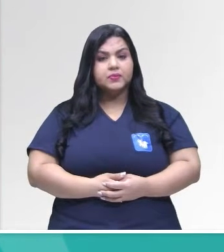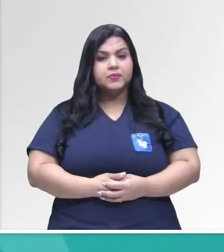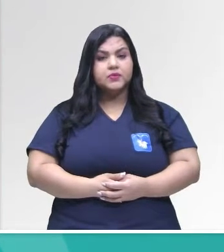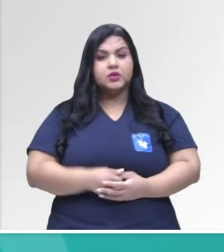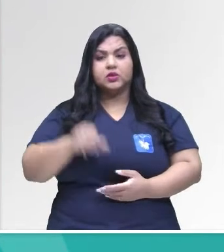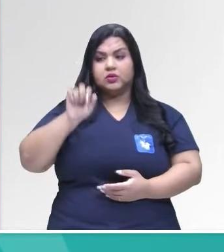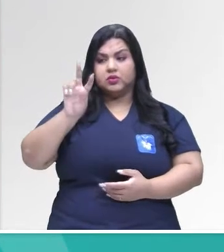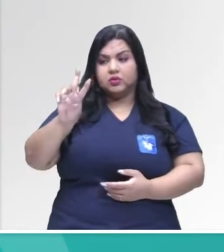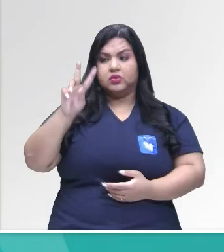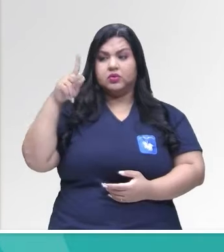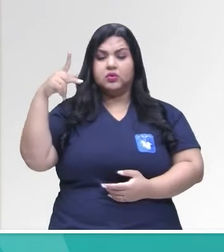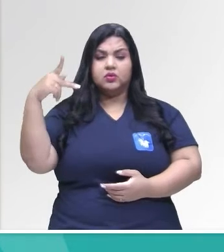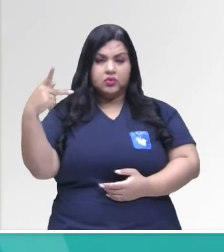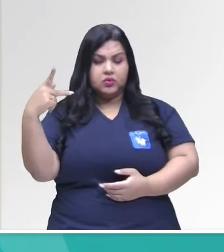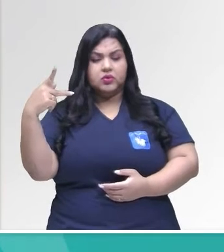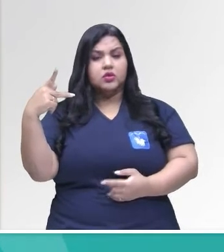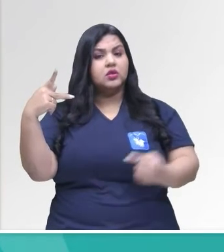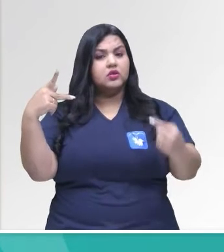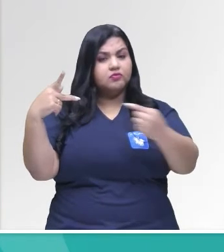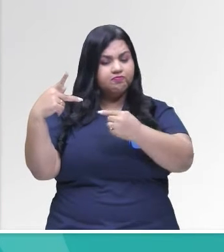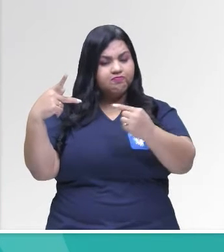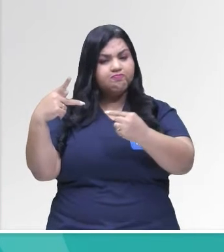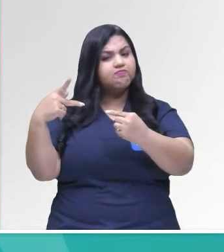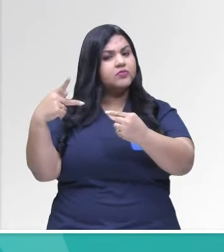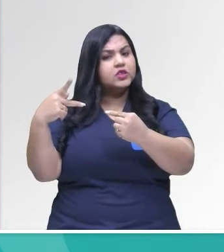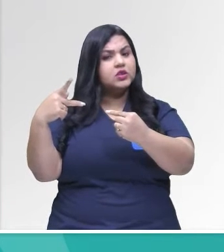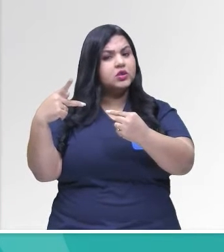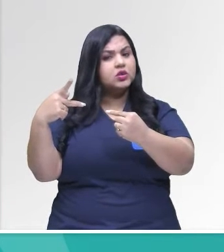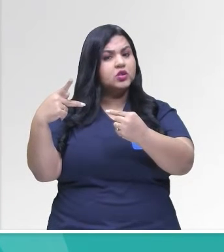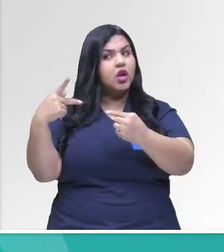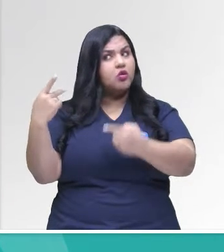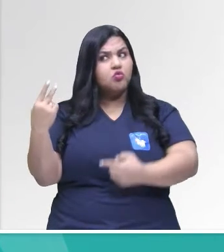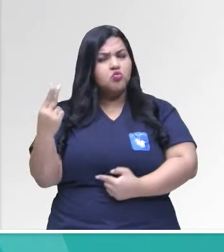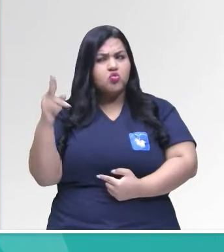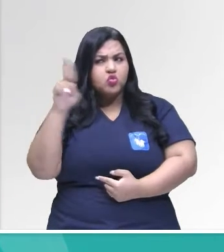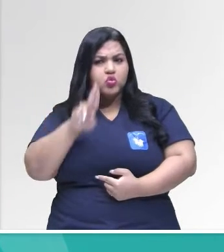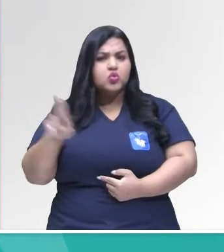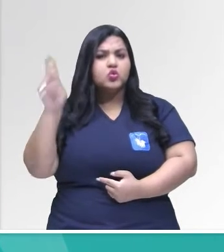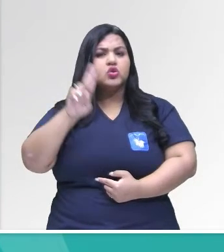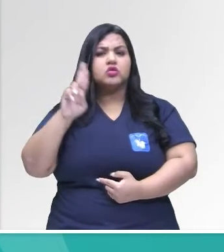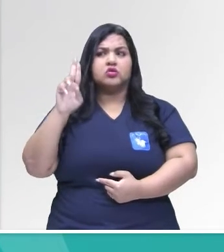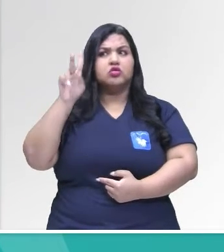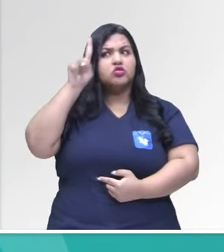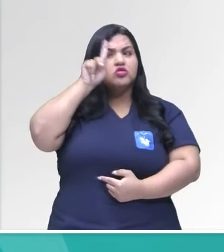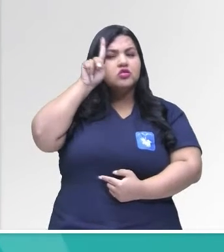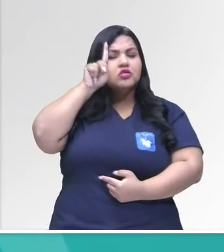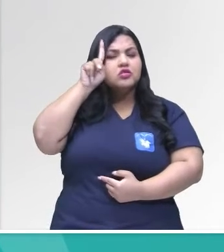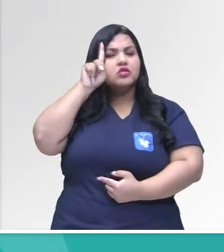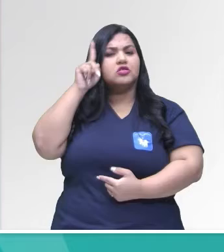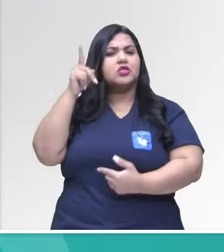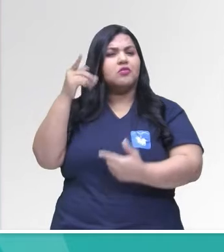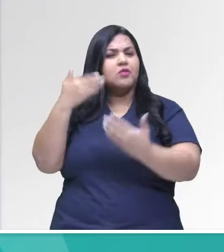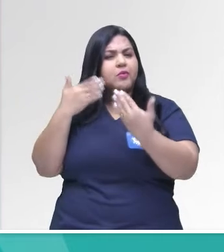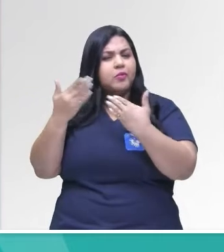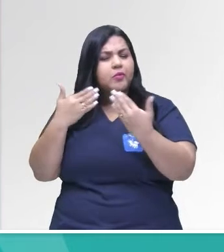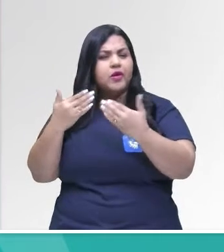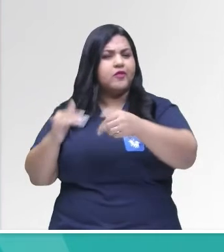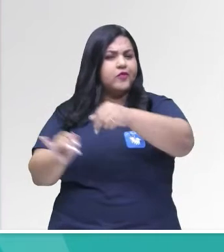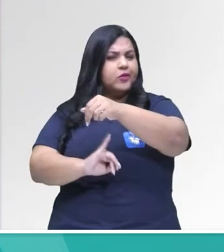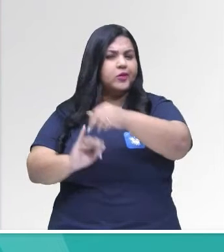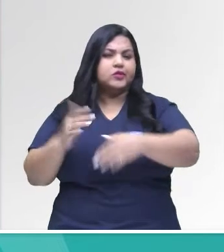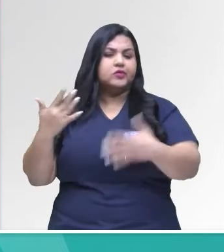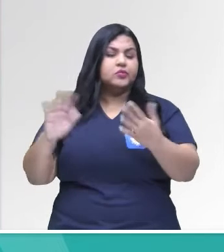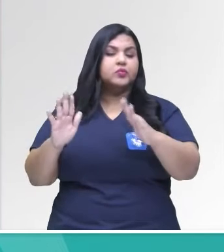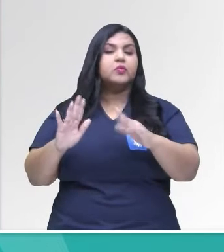voz passiva, ela não é tão utilizada no dia a dia na fala, ela é muito utilizada